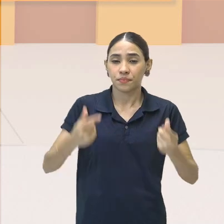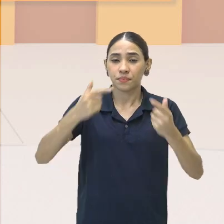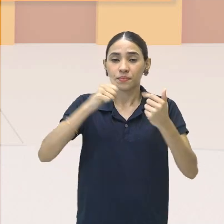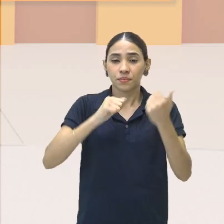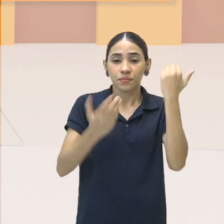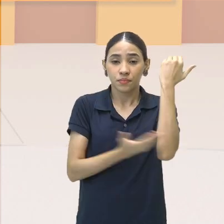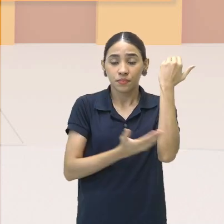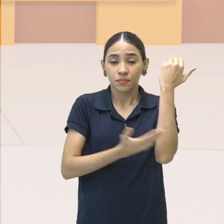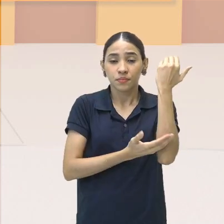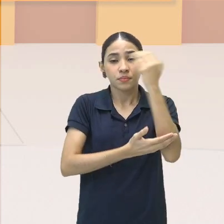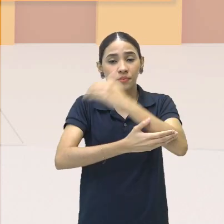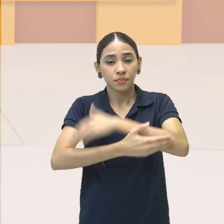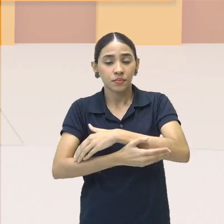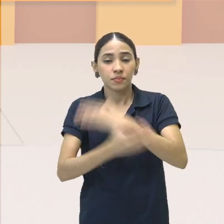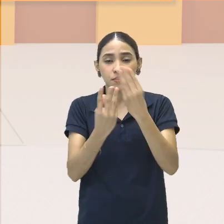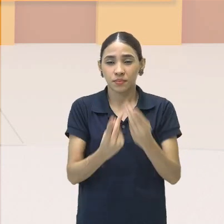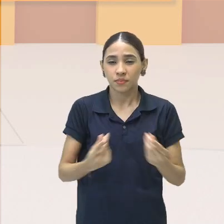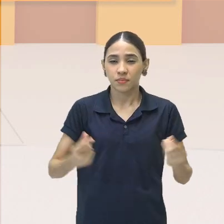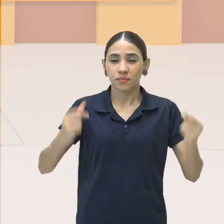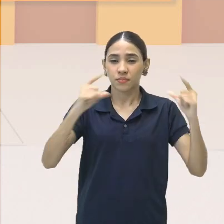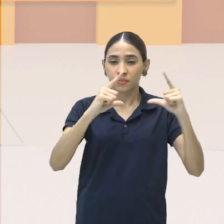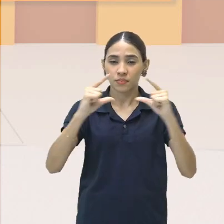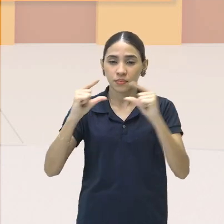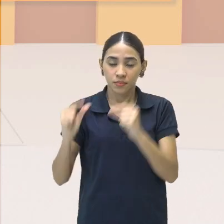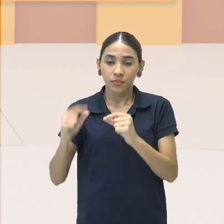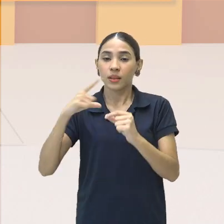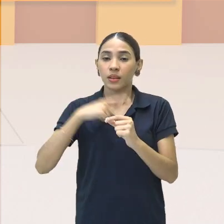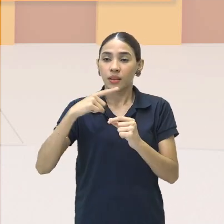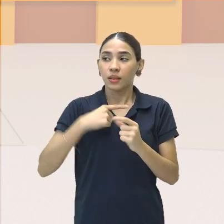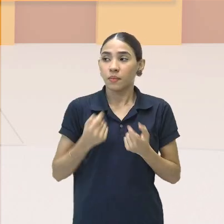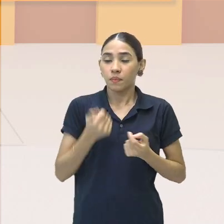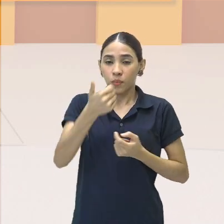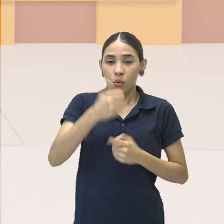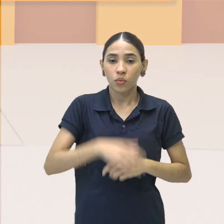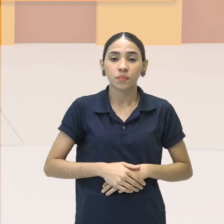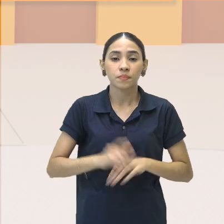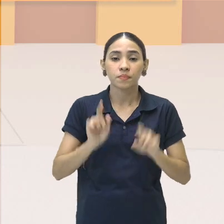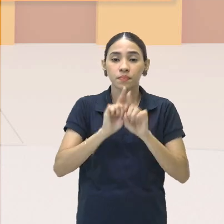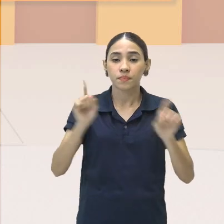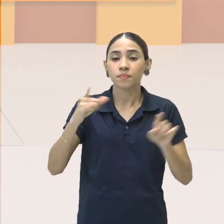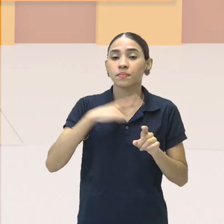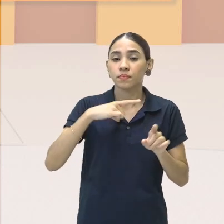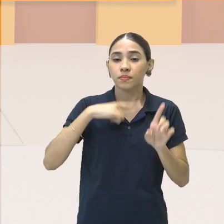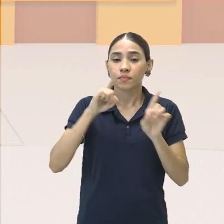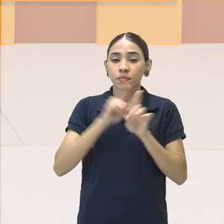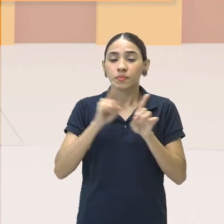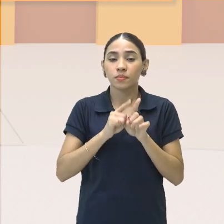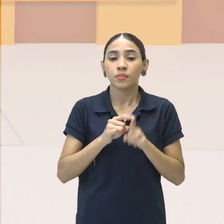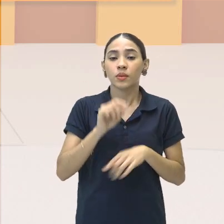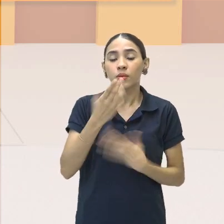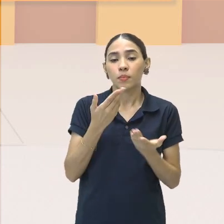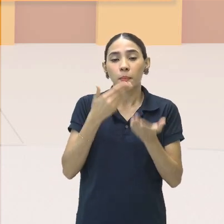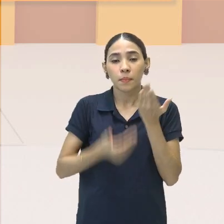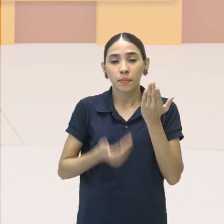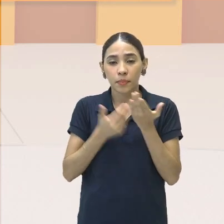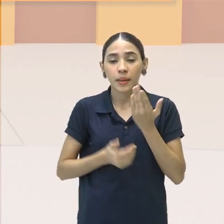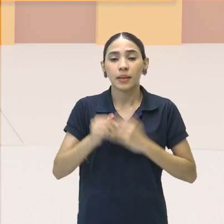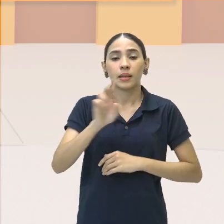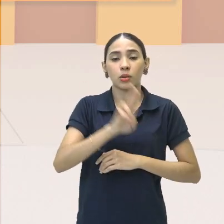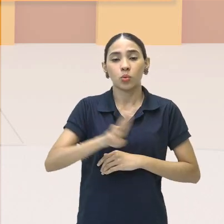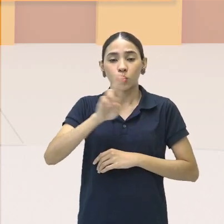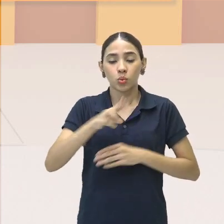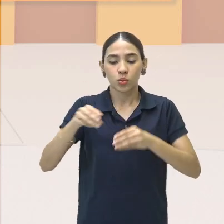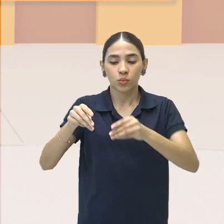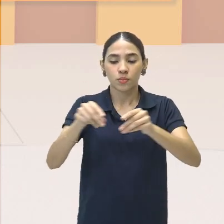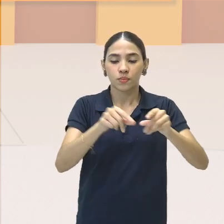ambiental, nós vamos observar a redução dessa biodiversidade. Haverá também o desgaste do solo, ou seja,